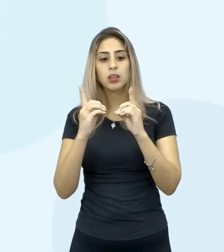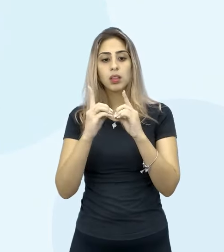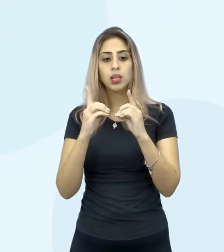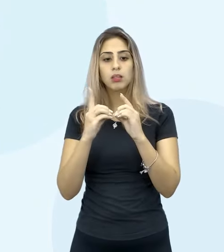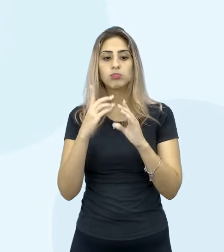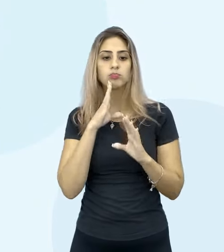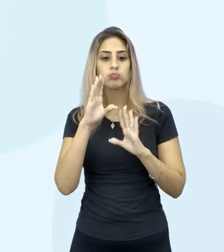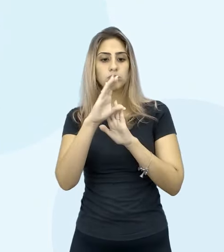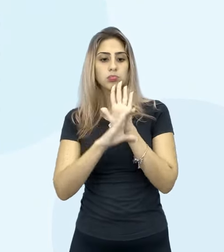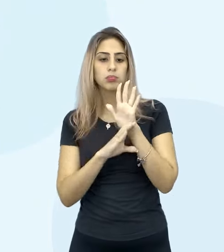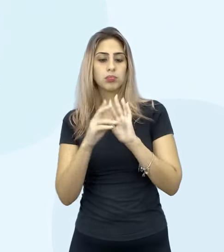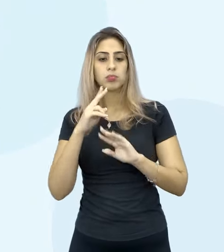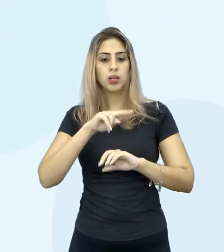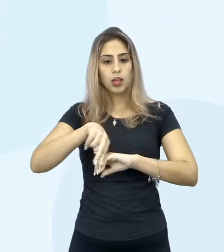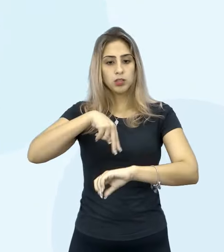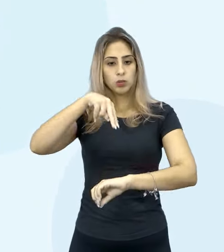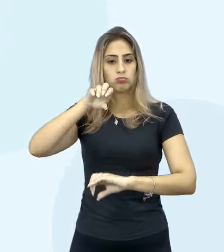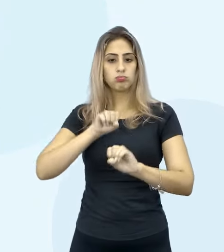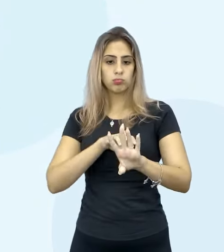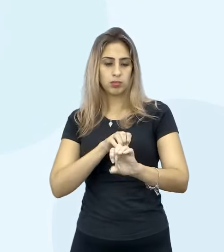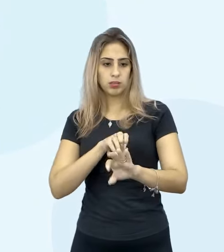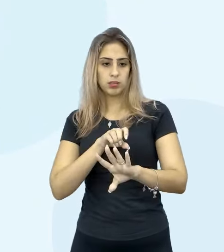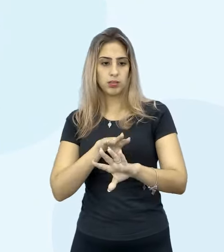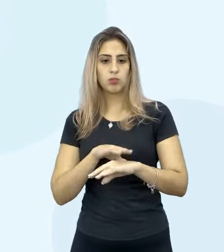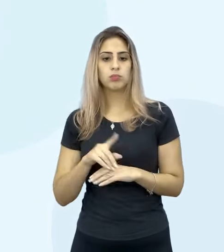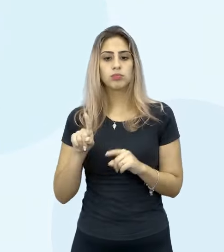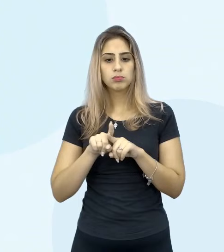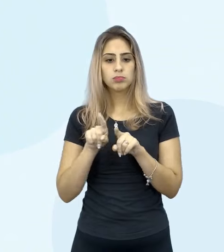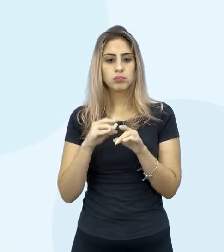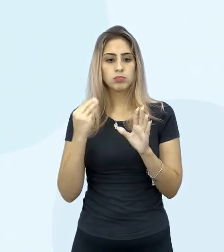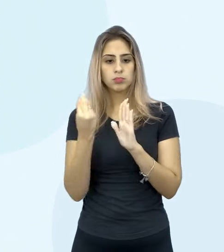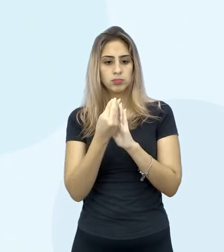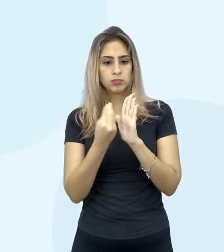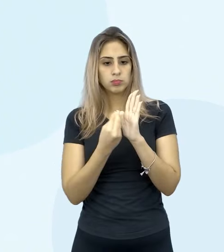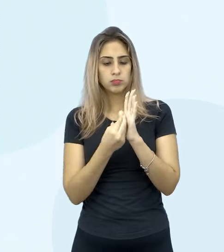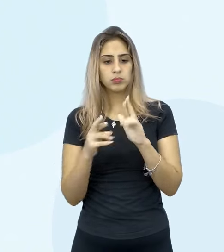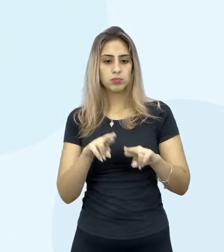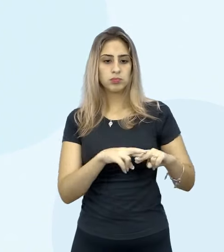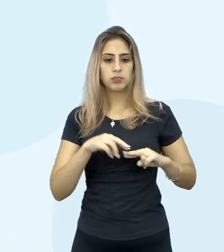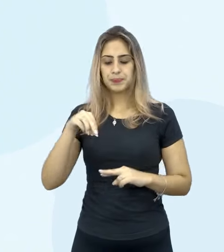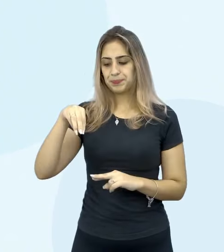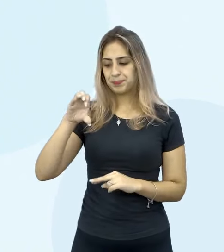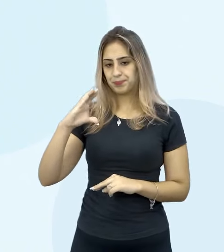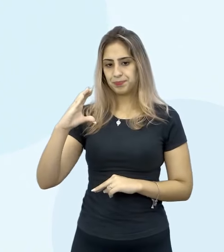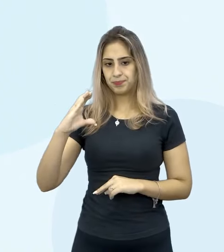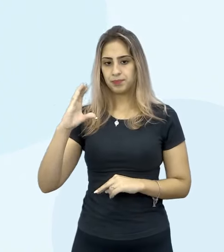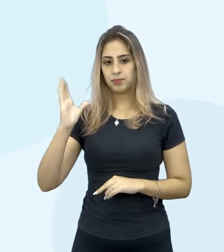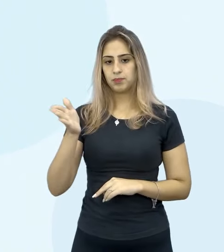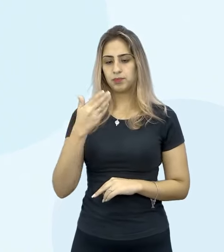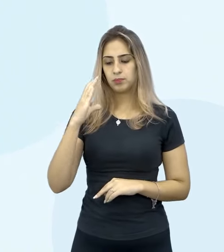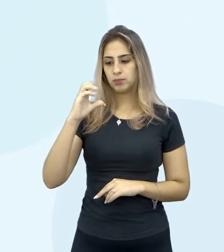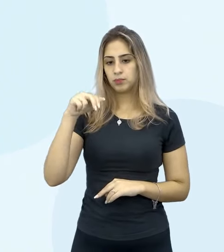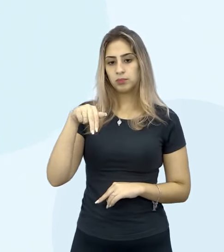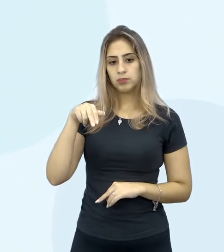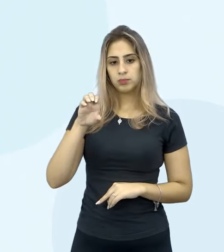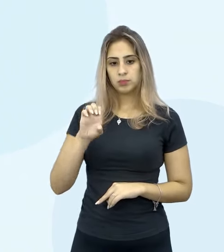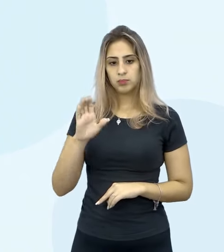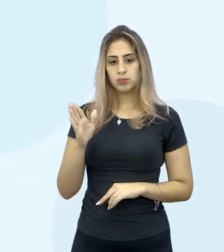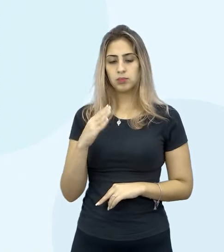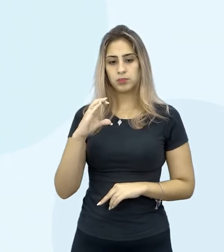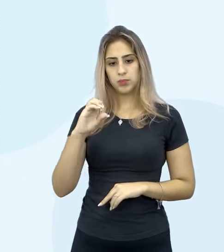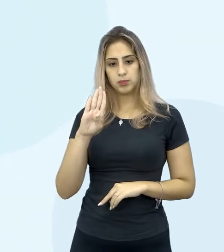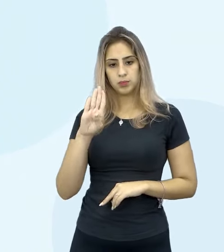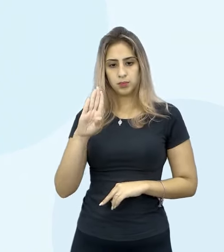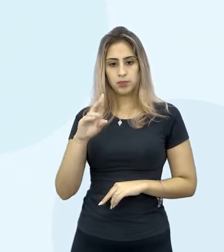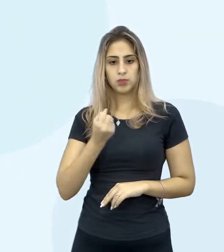diretrizes curriculares nacionais do ensino médio, publicadas na Resolução MEC, CNE, SEB, número